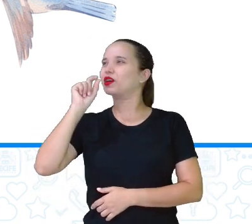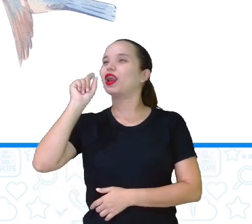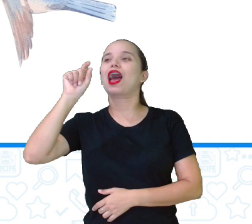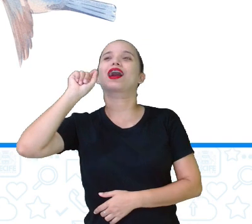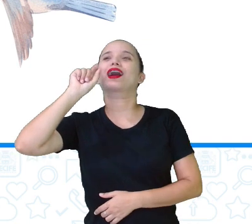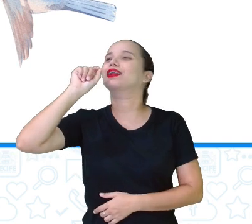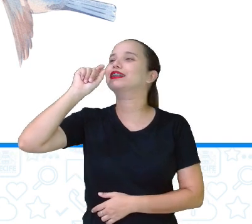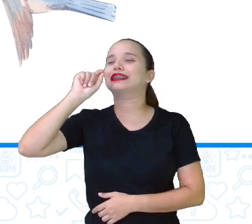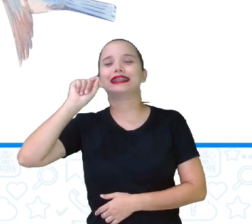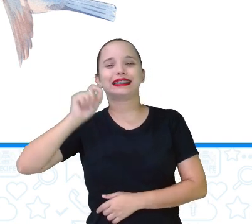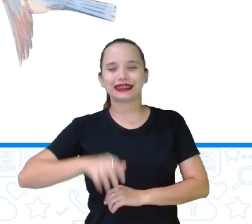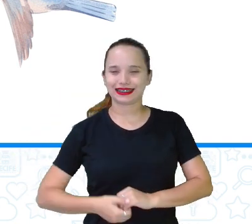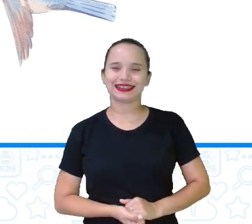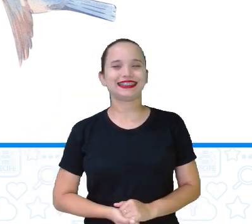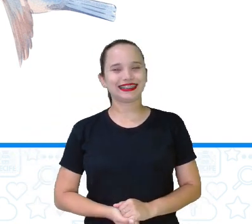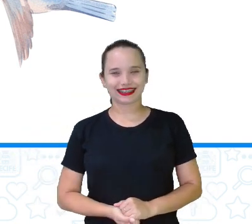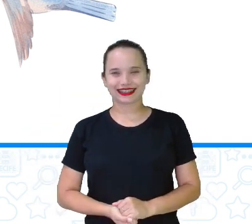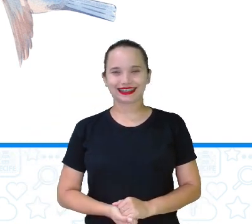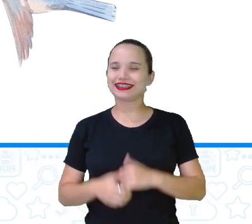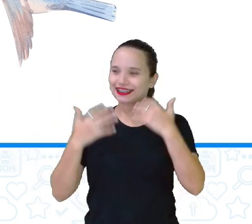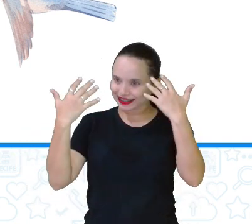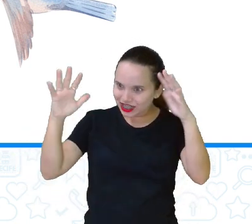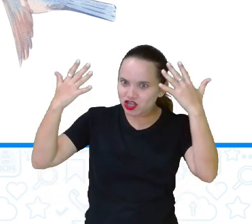Muito bem.